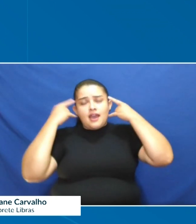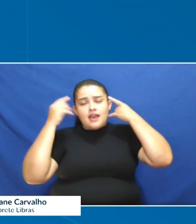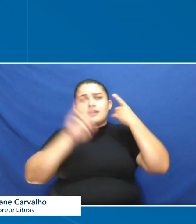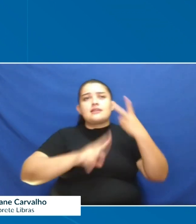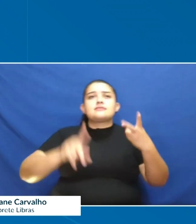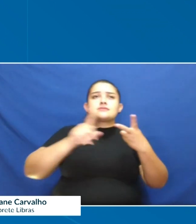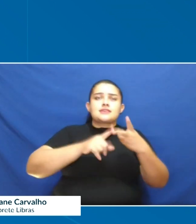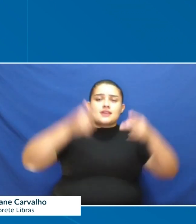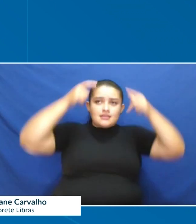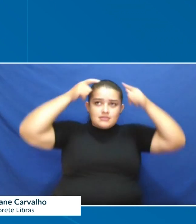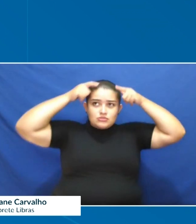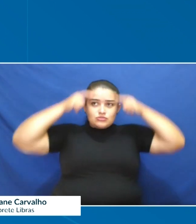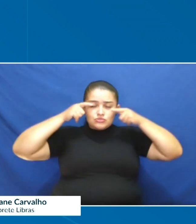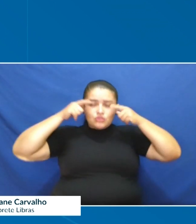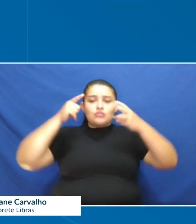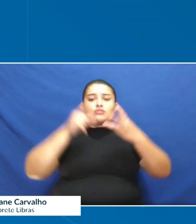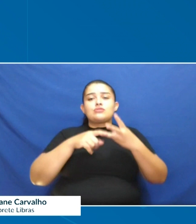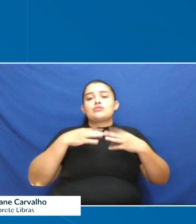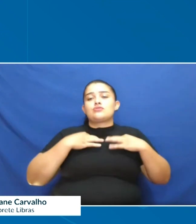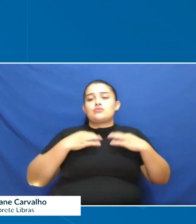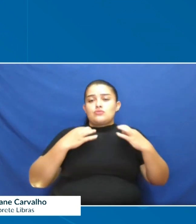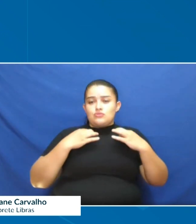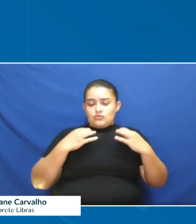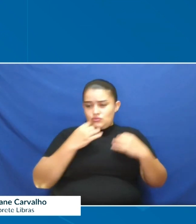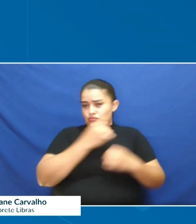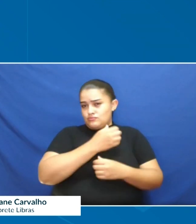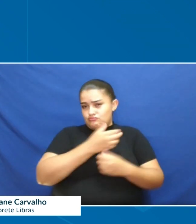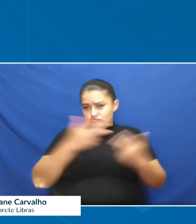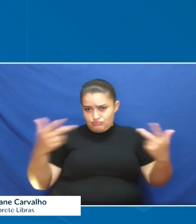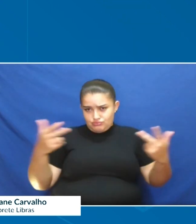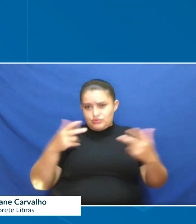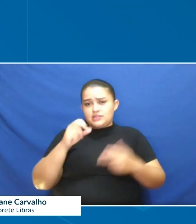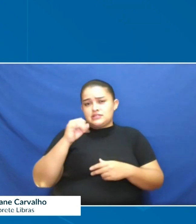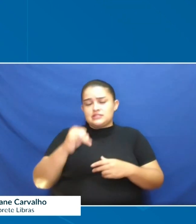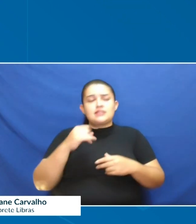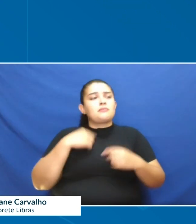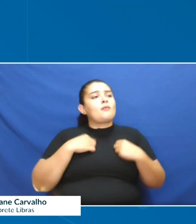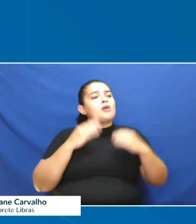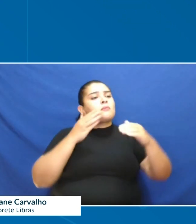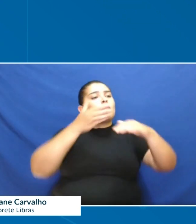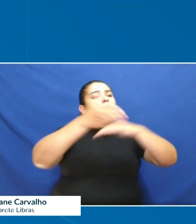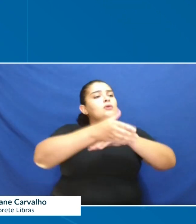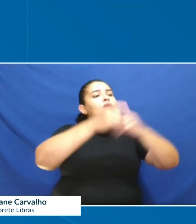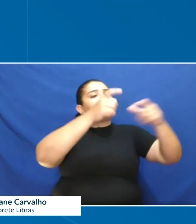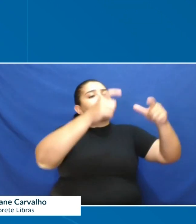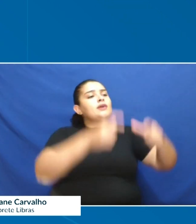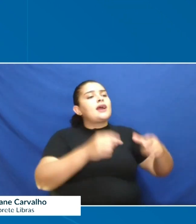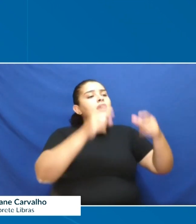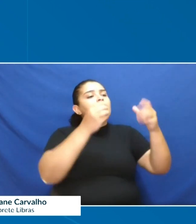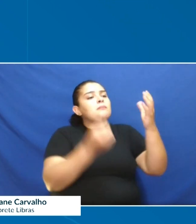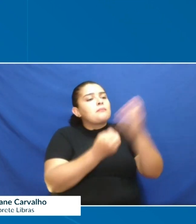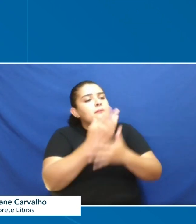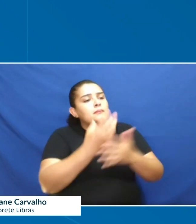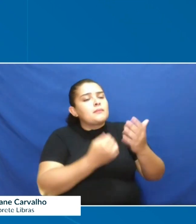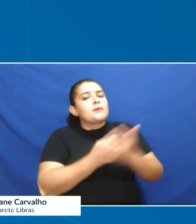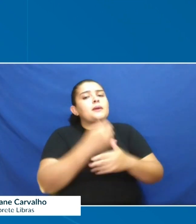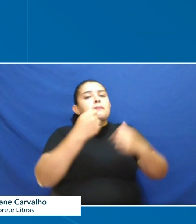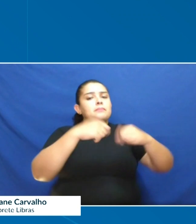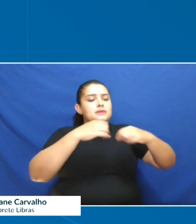touca, uniformes, que você só pode entrar para aquela área da produção já Luva com descartável.